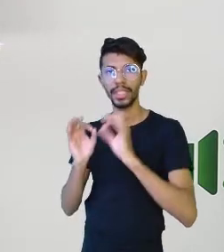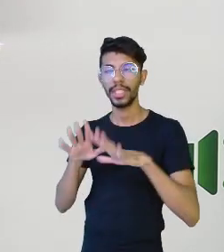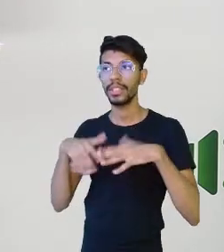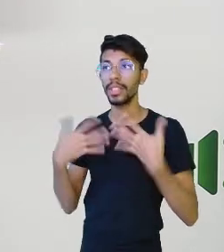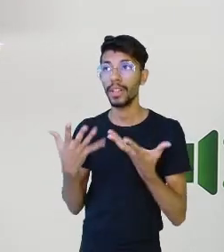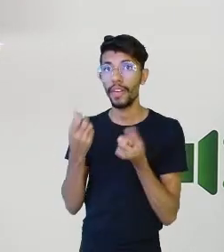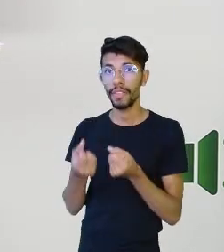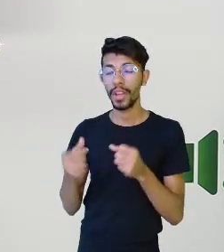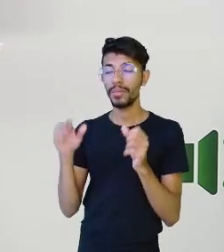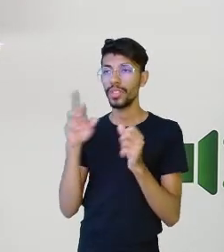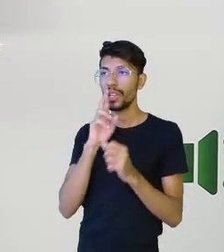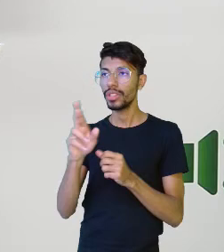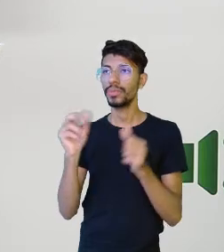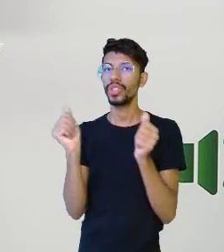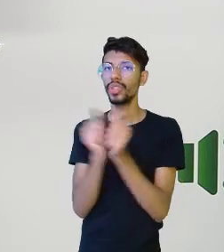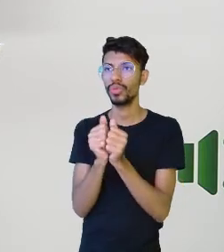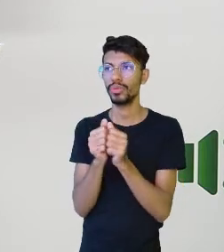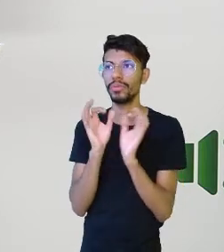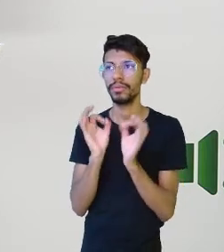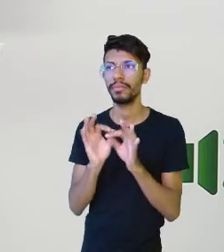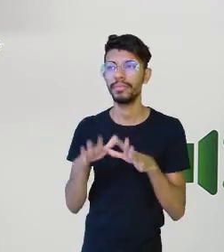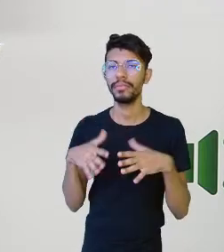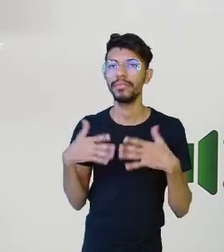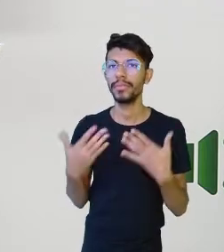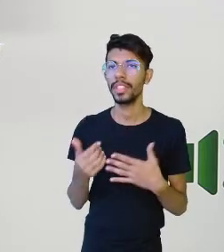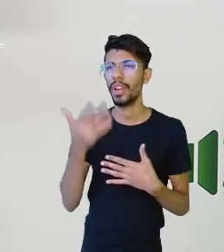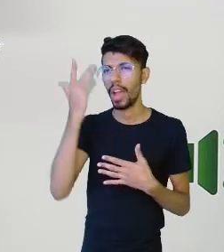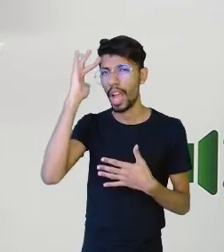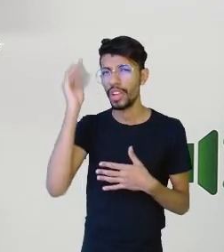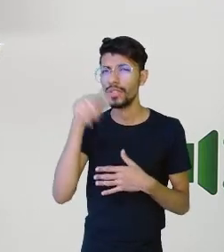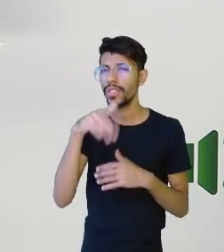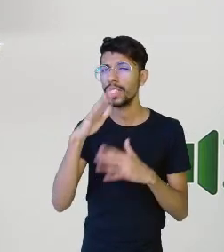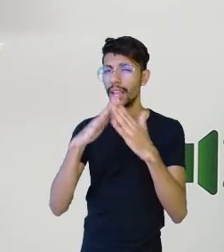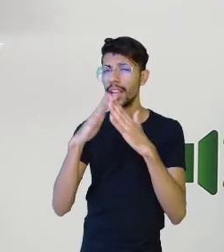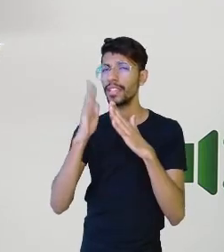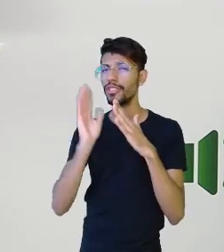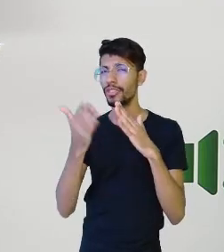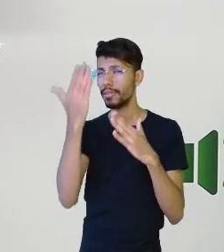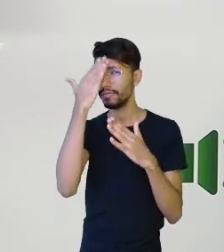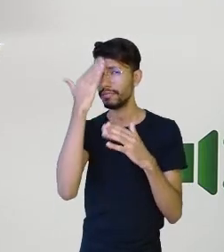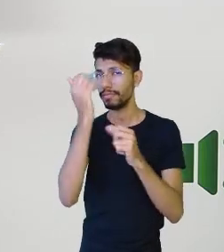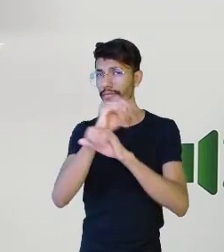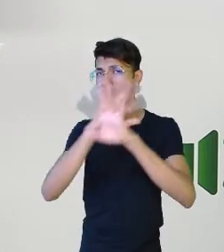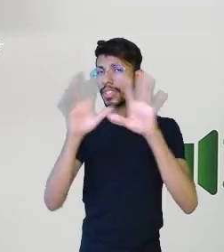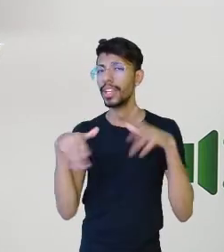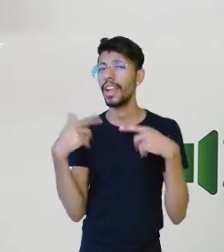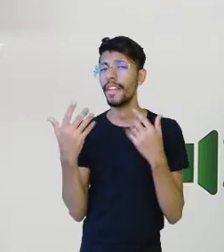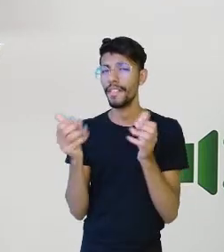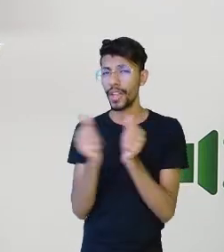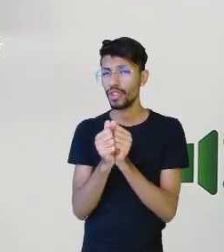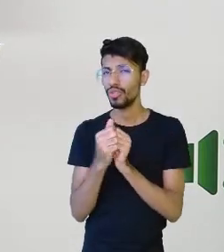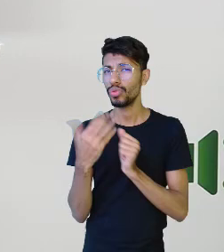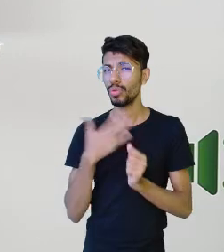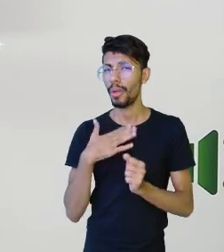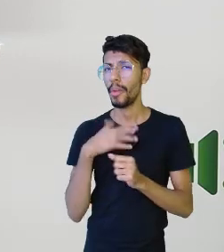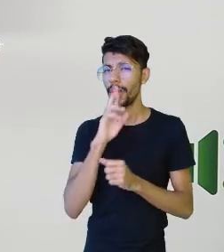responder junto. Eu acho que você que está em casa já entendeu e vai responder junto comigo. Vamos lá.